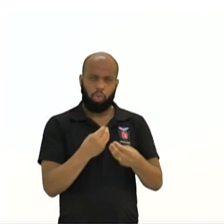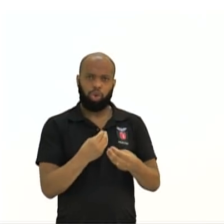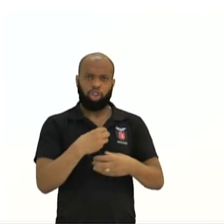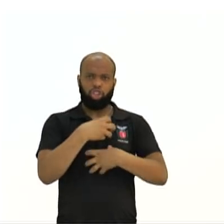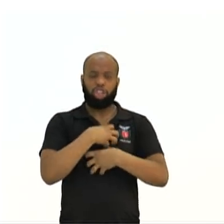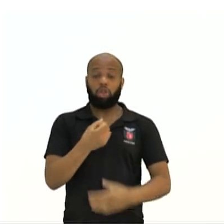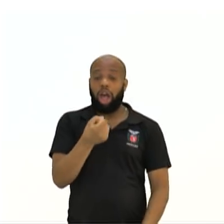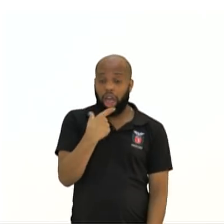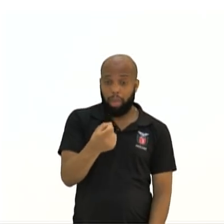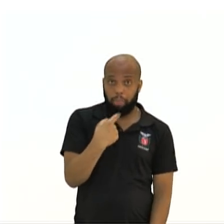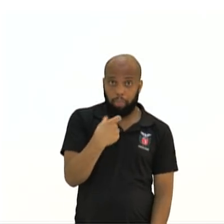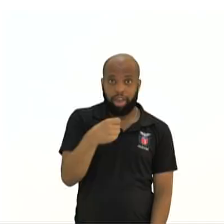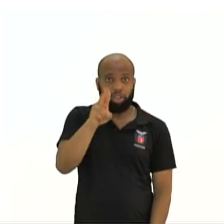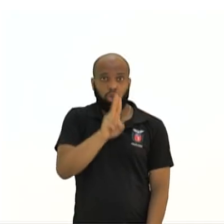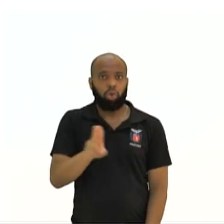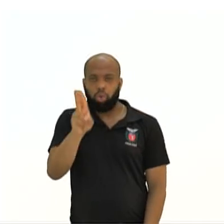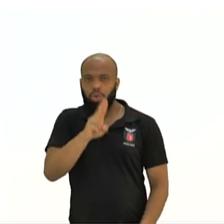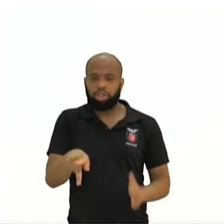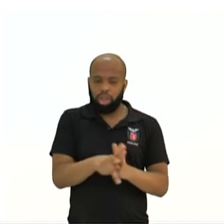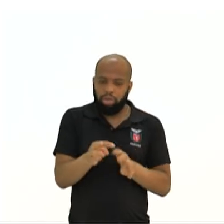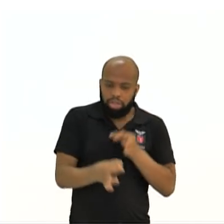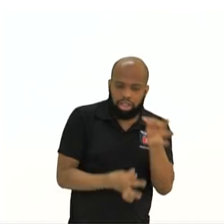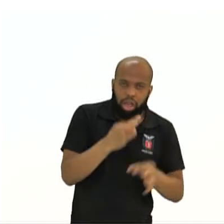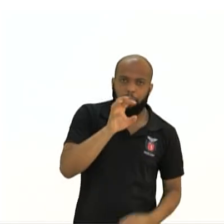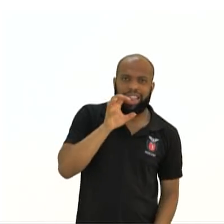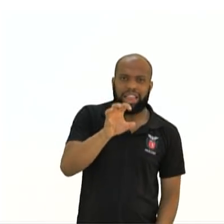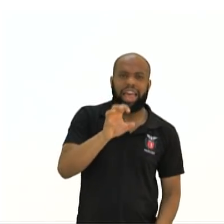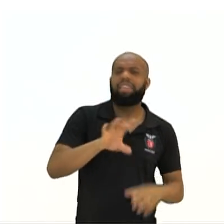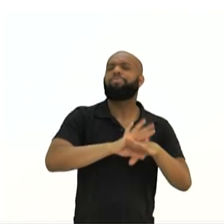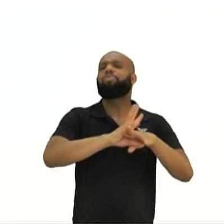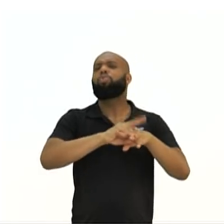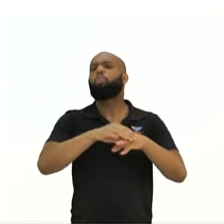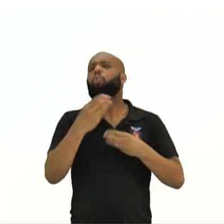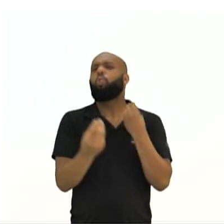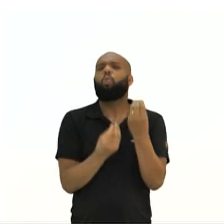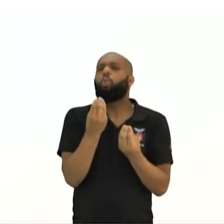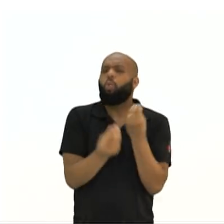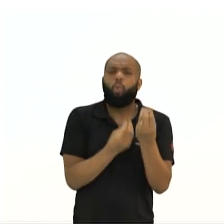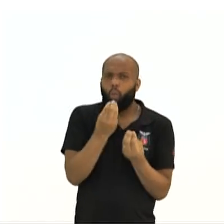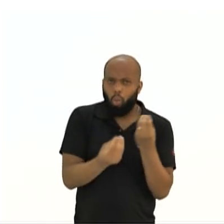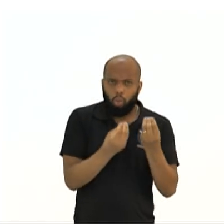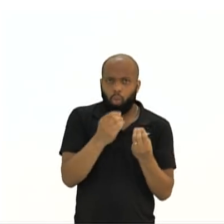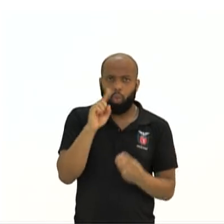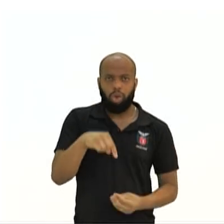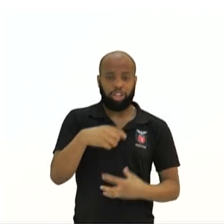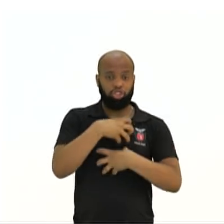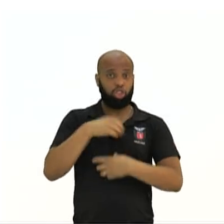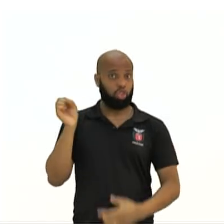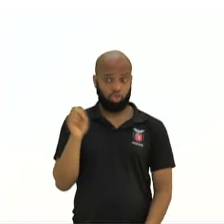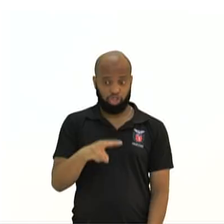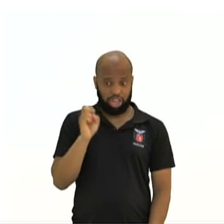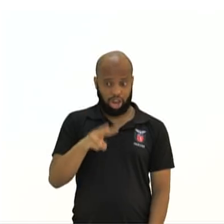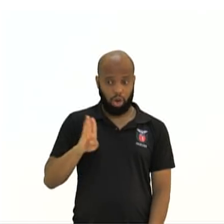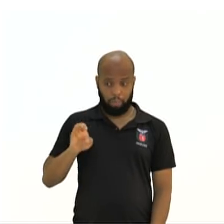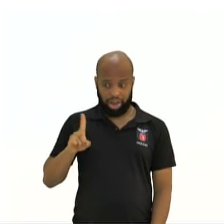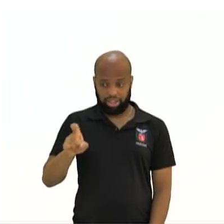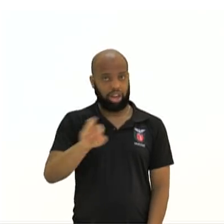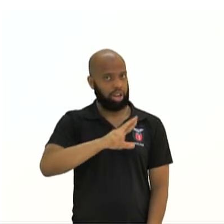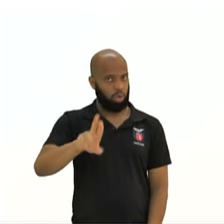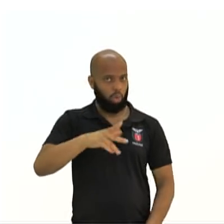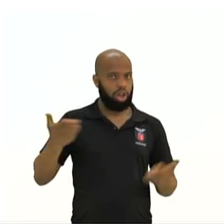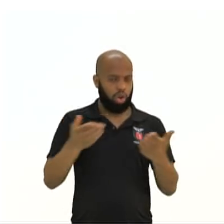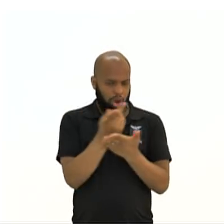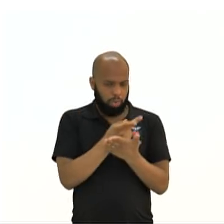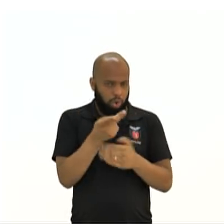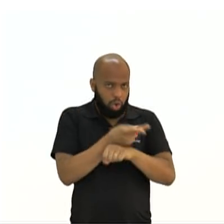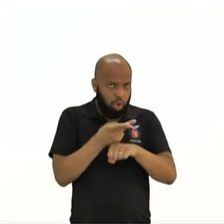os medicamentos usados no tratamento deste caso, da herpes, né? Que é uma doença viral e não bacteriana. Então